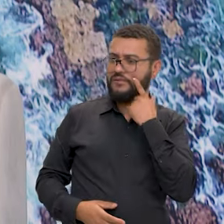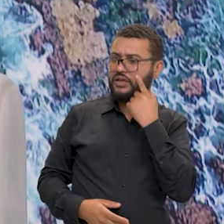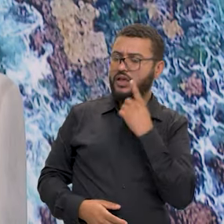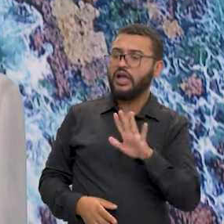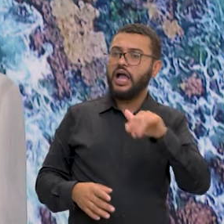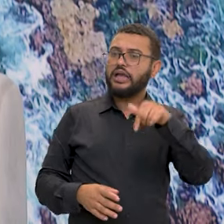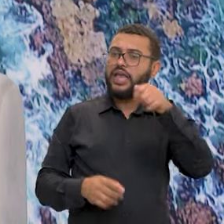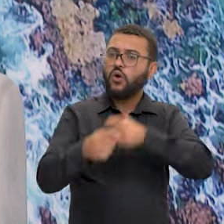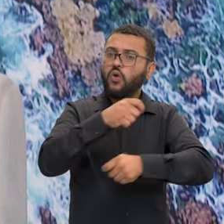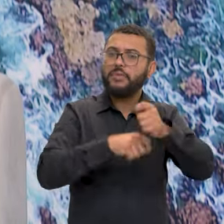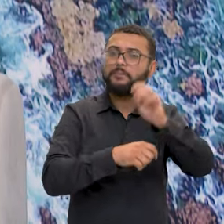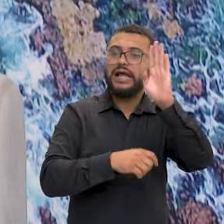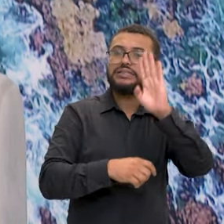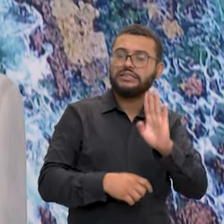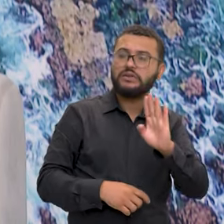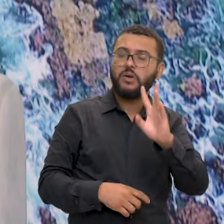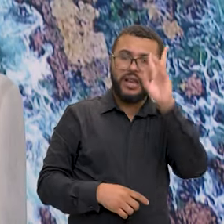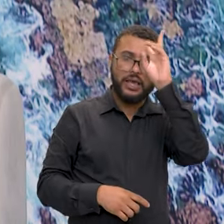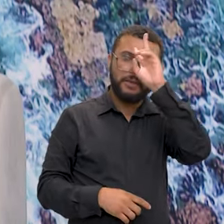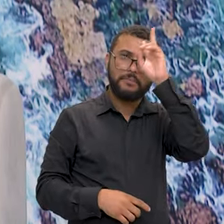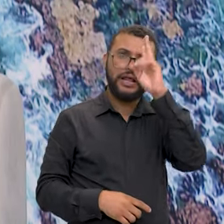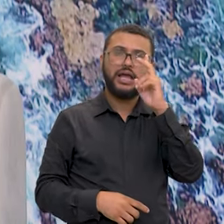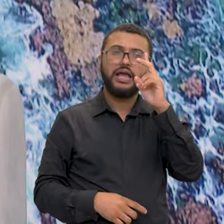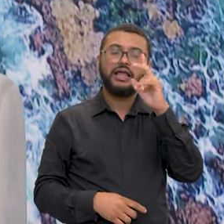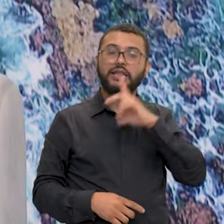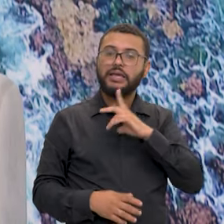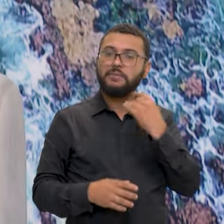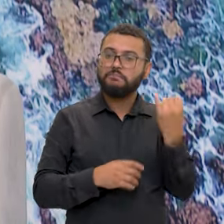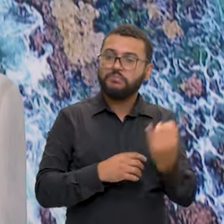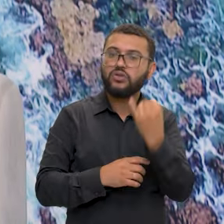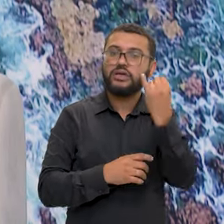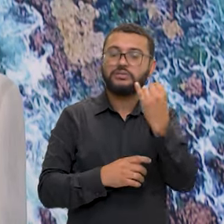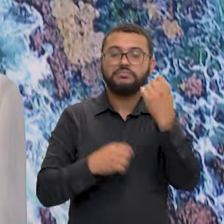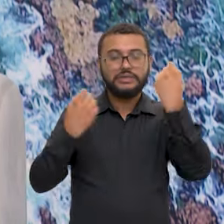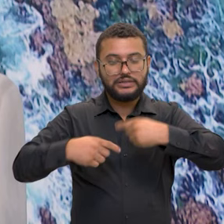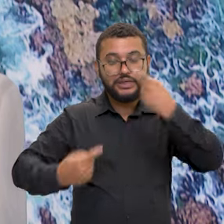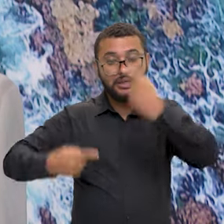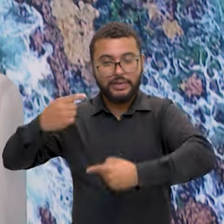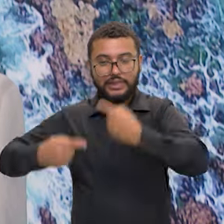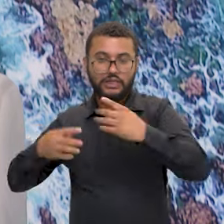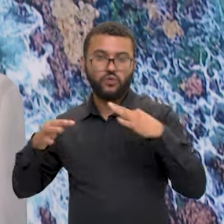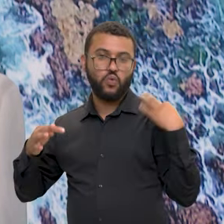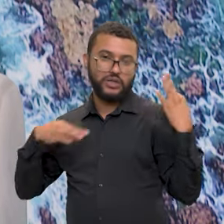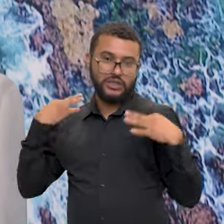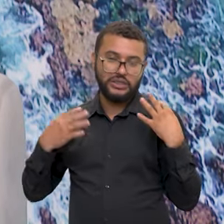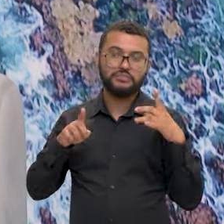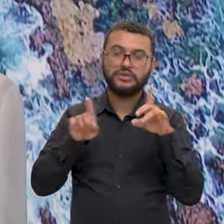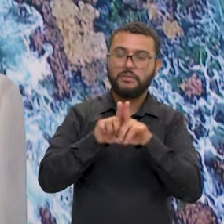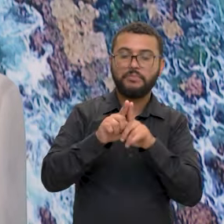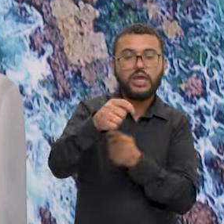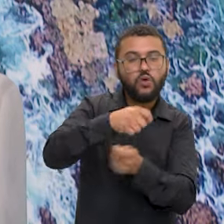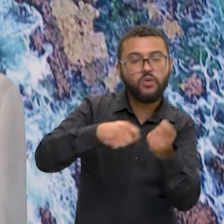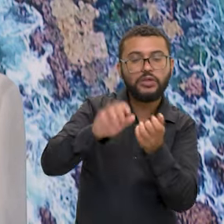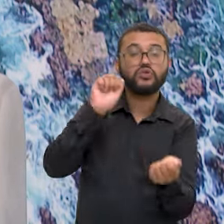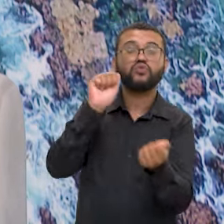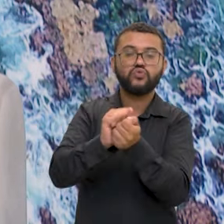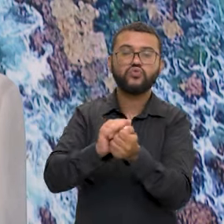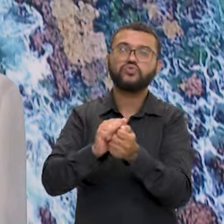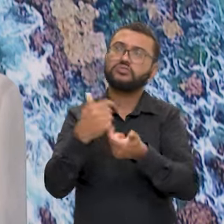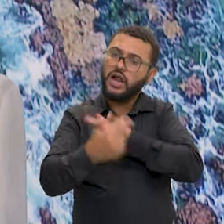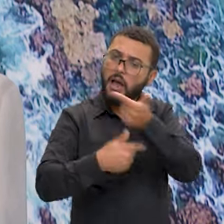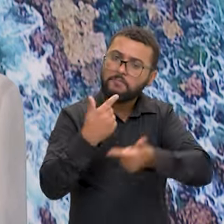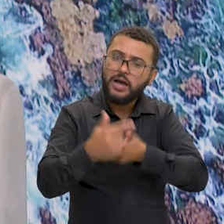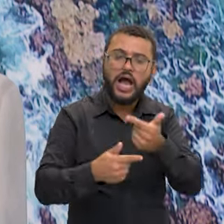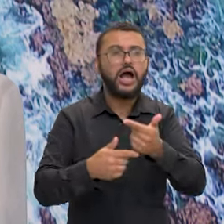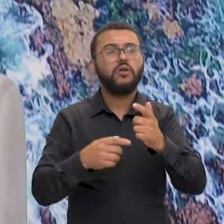aproximar o debate do turismo do debate da economia, do debate de emprego, do desenvolvimento. Turismo não é só lazer, turismo não é aquilo que a faz quando